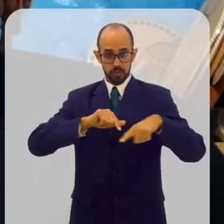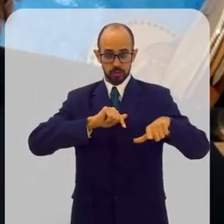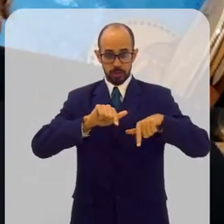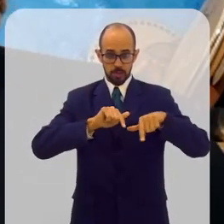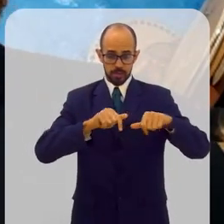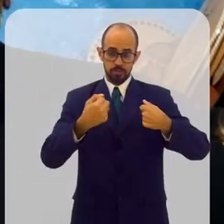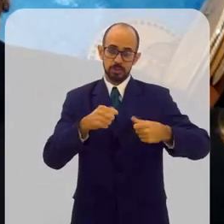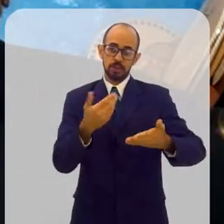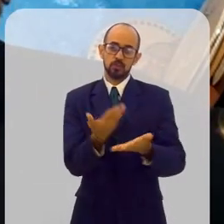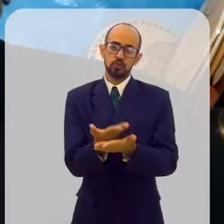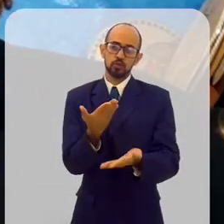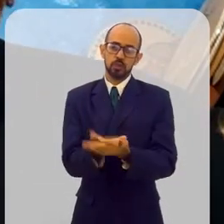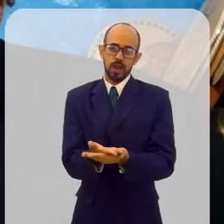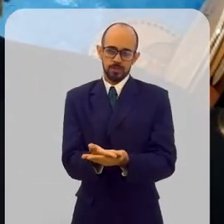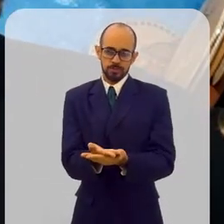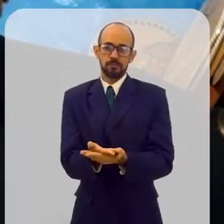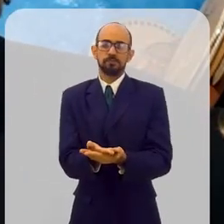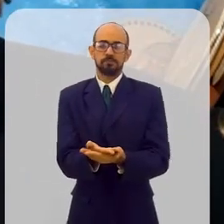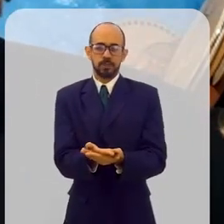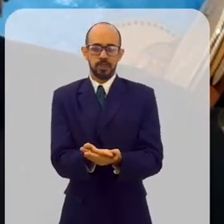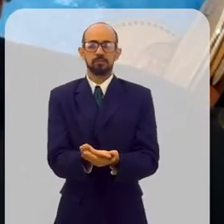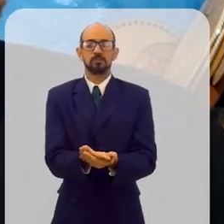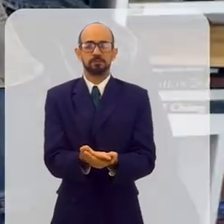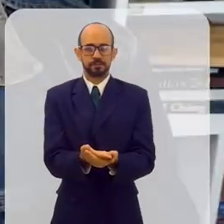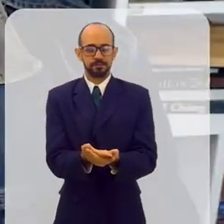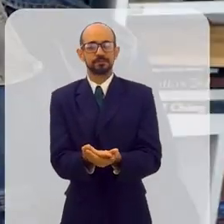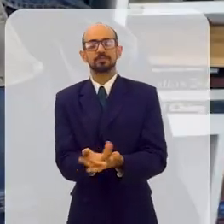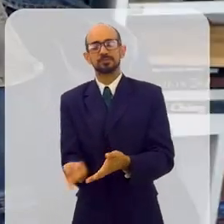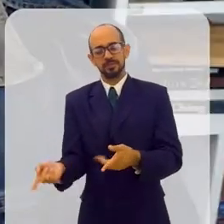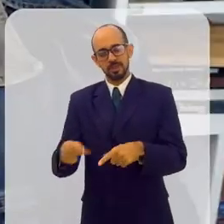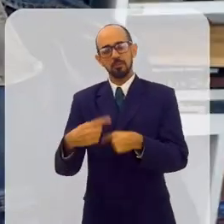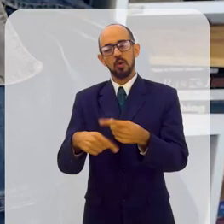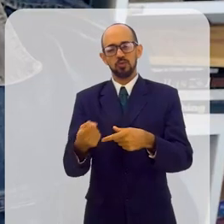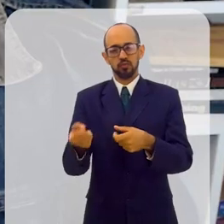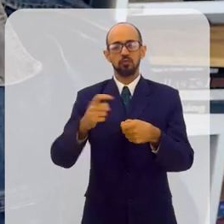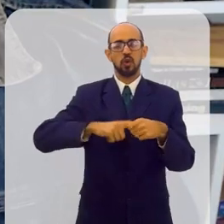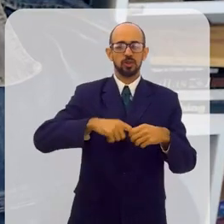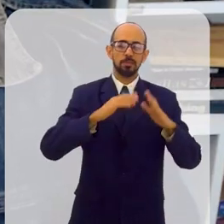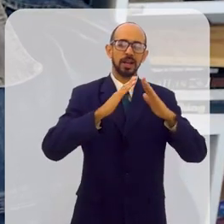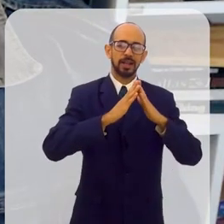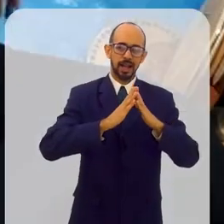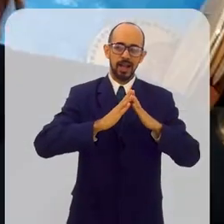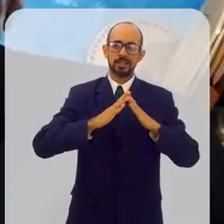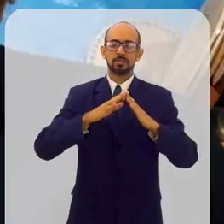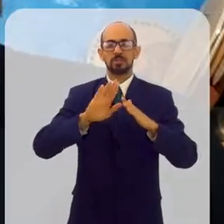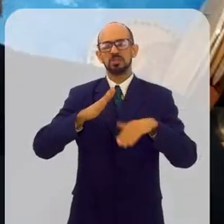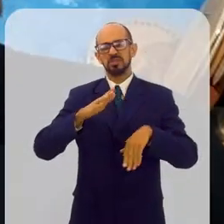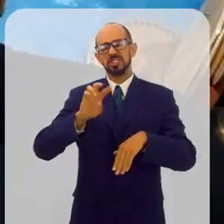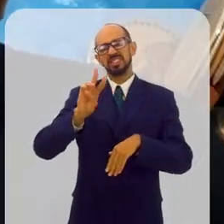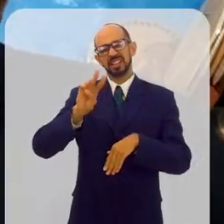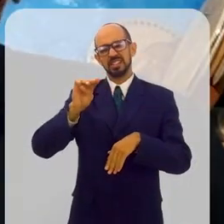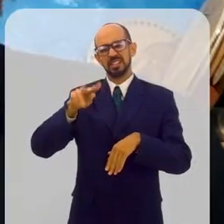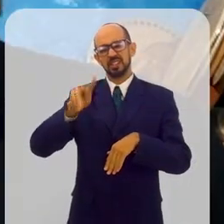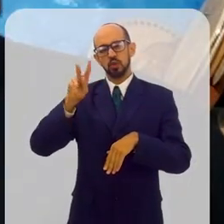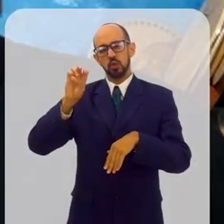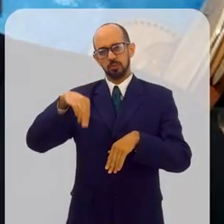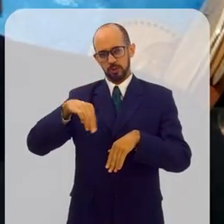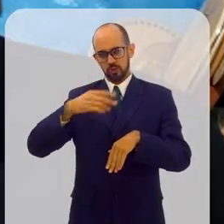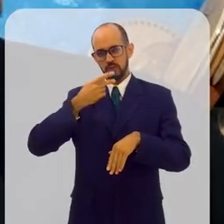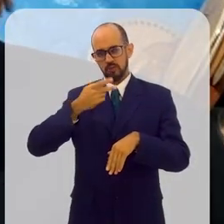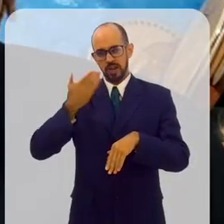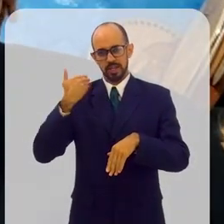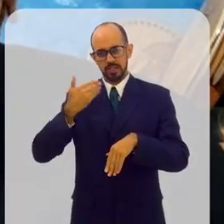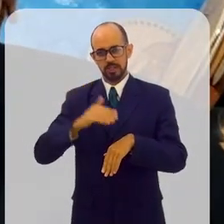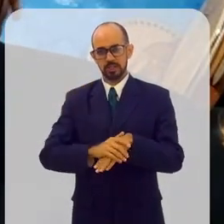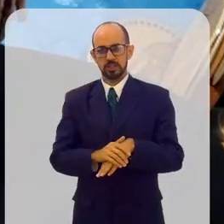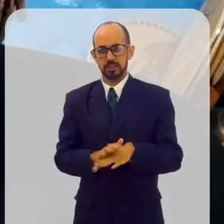noite, no retorno do trabalho, eu tinha que estudar ainda, né, para voltar para casa nesse mesmo percurso aí dos 3 quilômetros